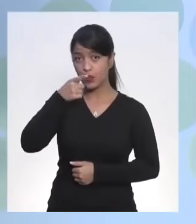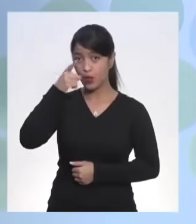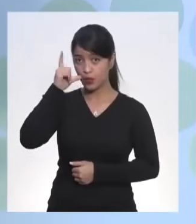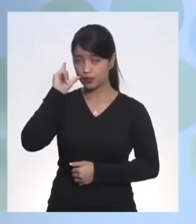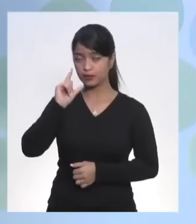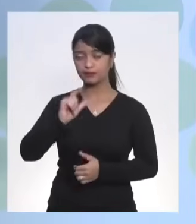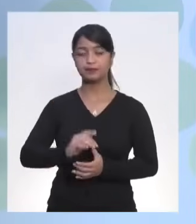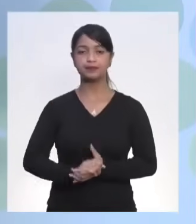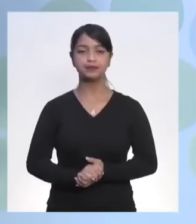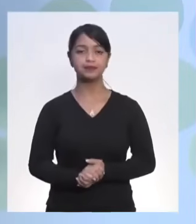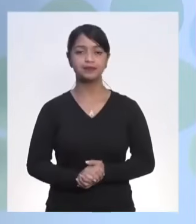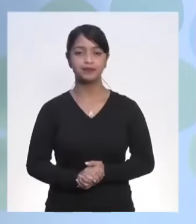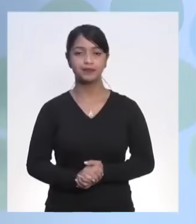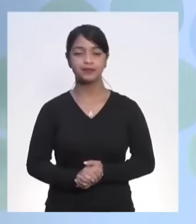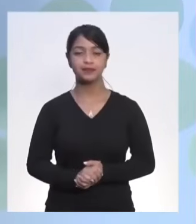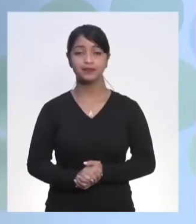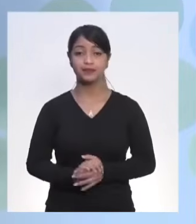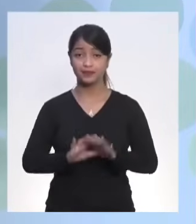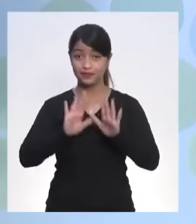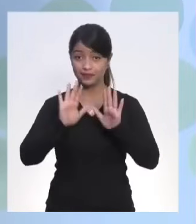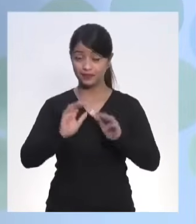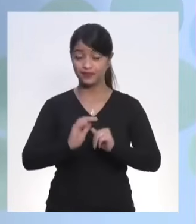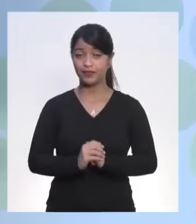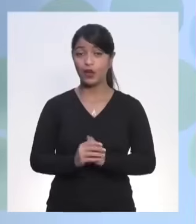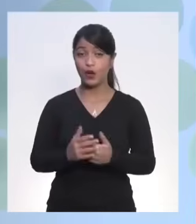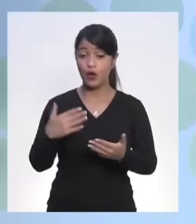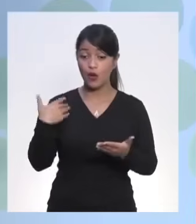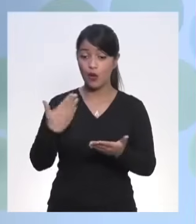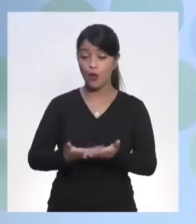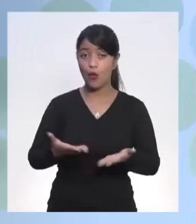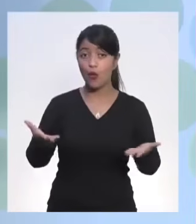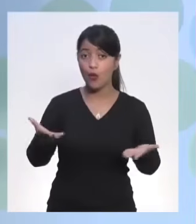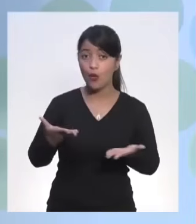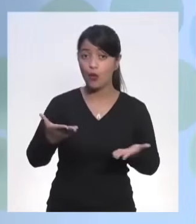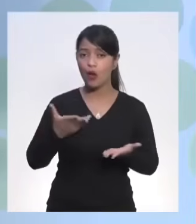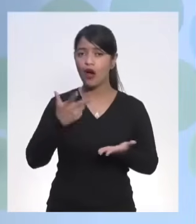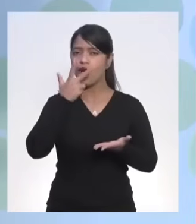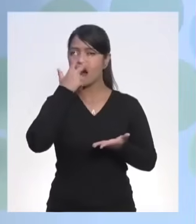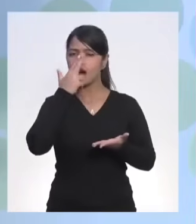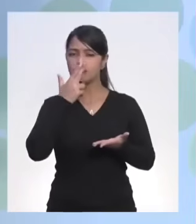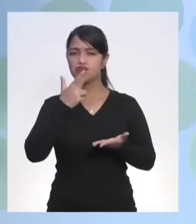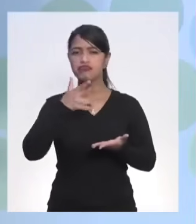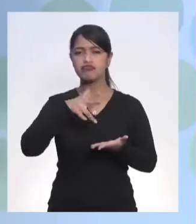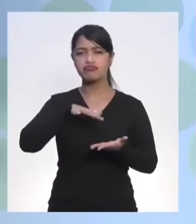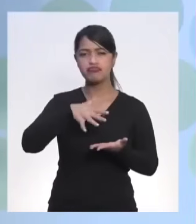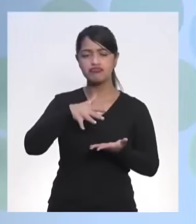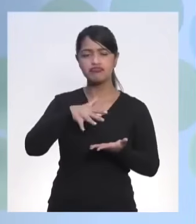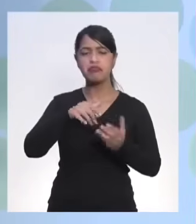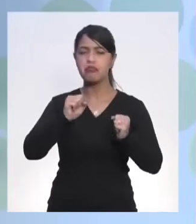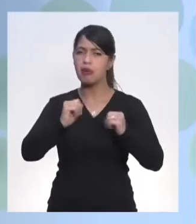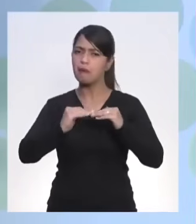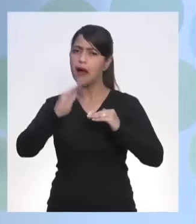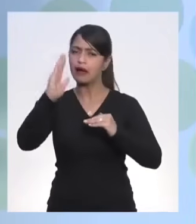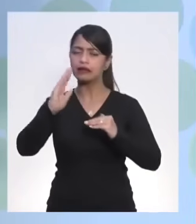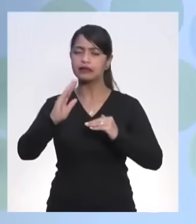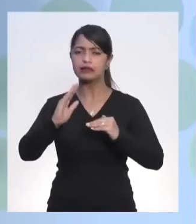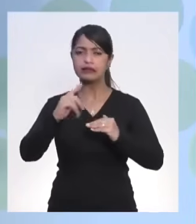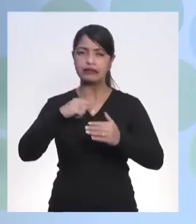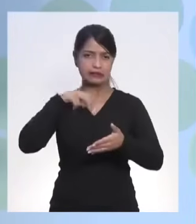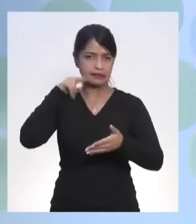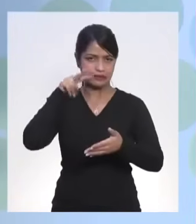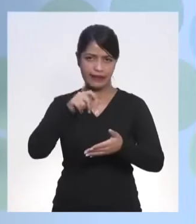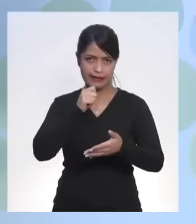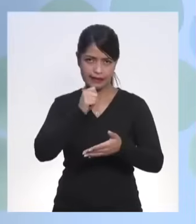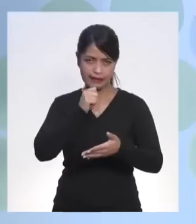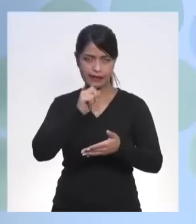inscritos. Olha, hoje, se eu não me engano, aí já estamos ou mais do que isso, né? Não cheguei a ver.